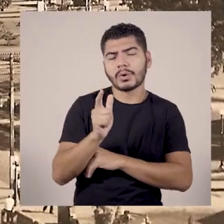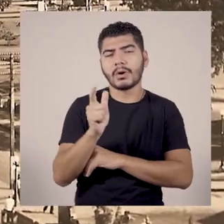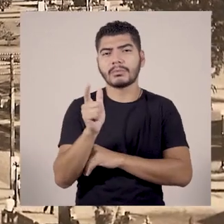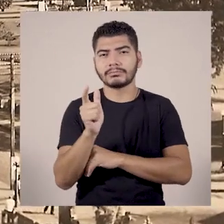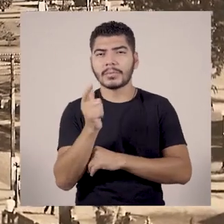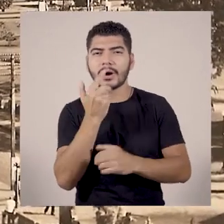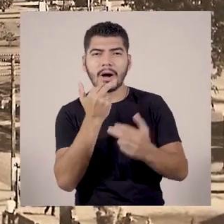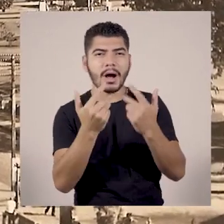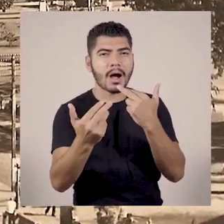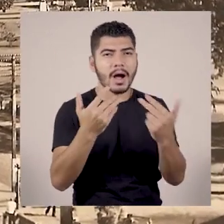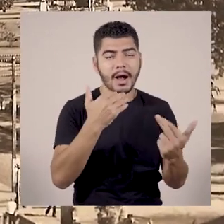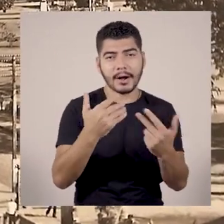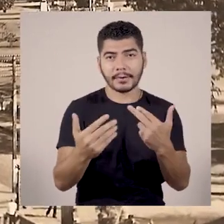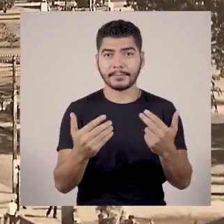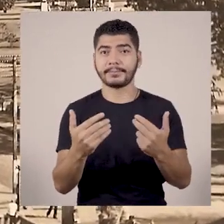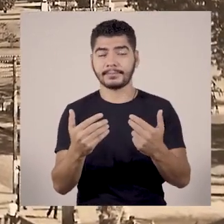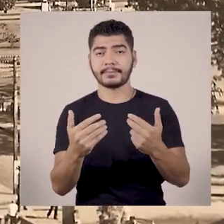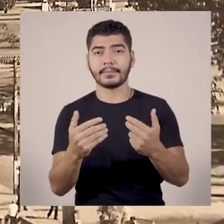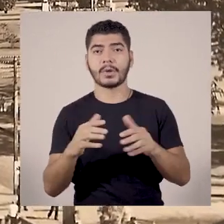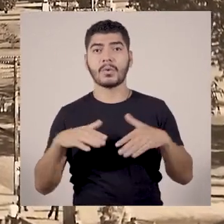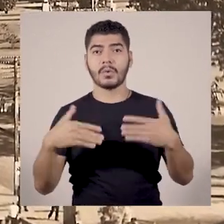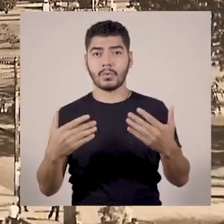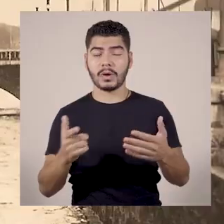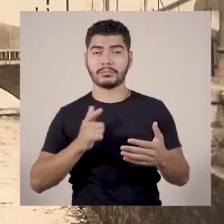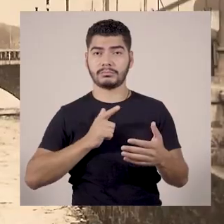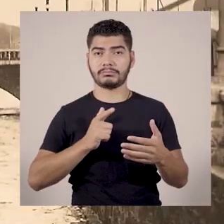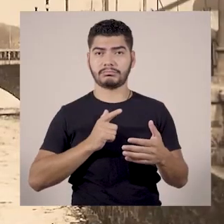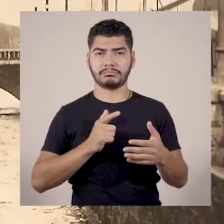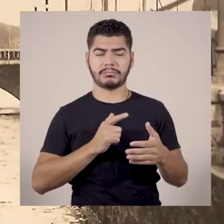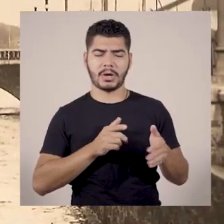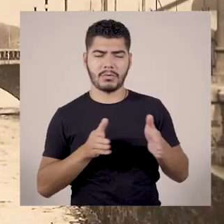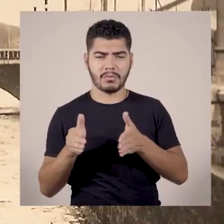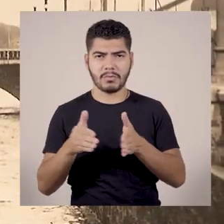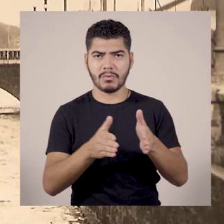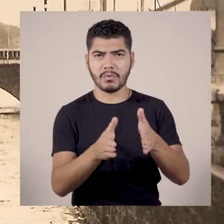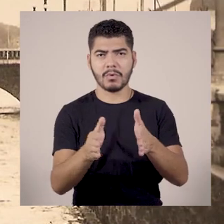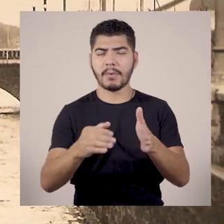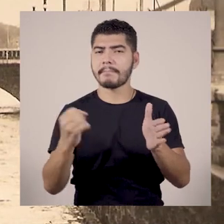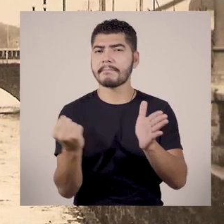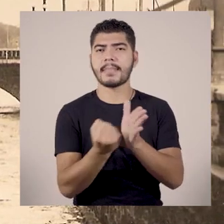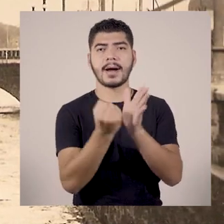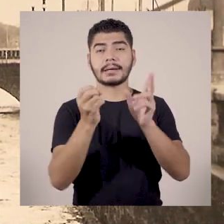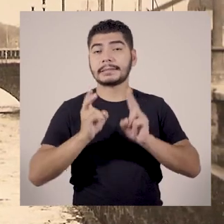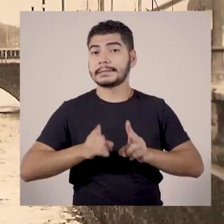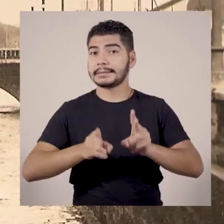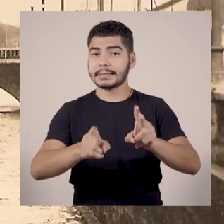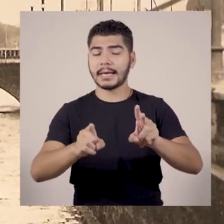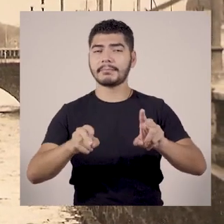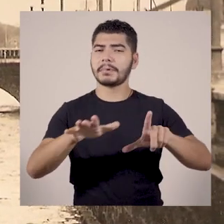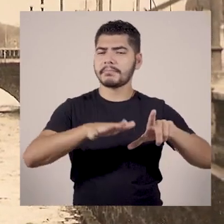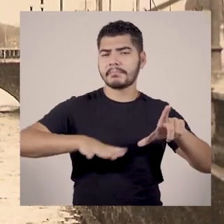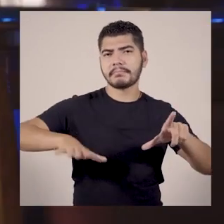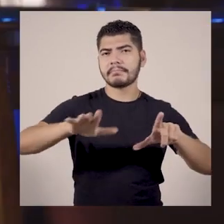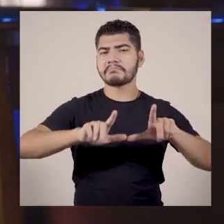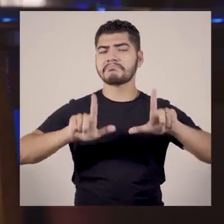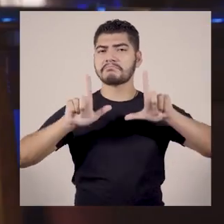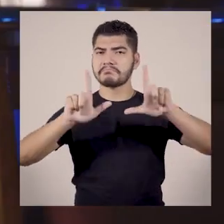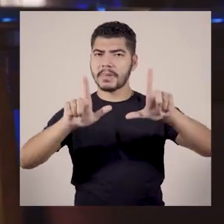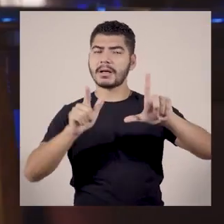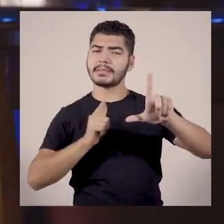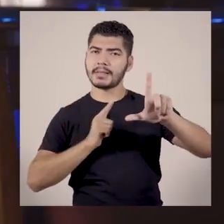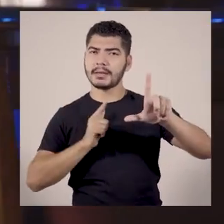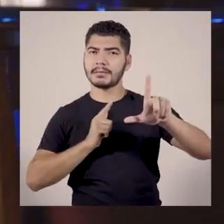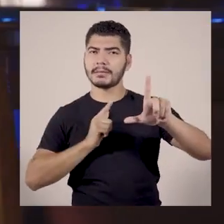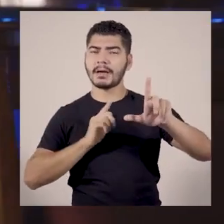o nascimento da cidade, o Ribeirão Preto sempre teve uma presença muito marcante na nossa paisagem. Porém,